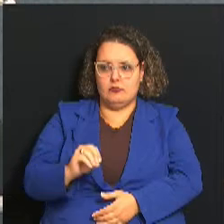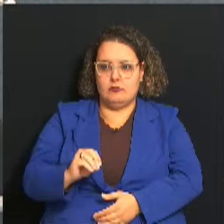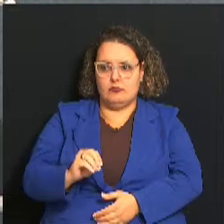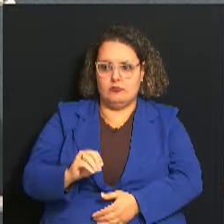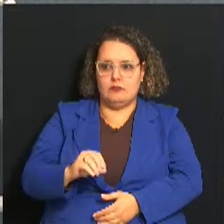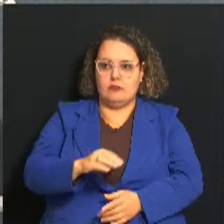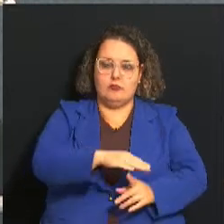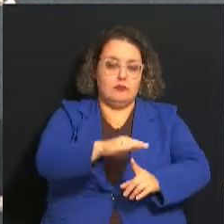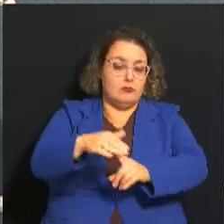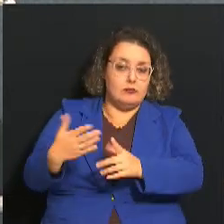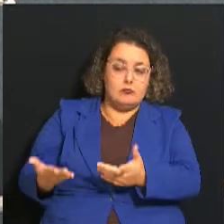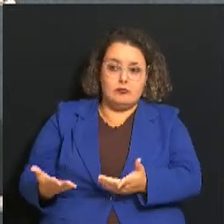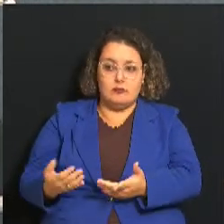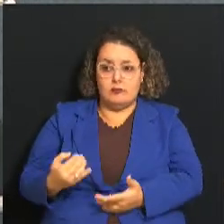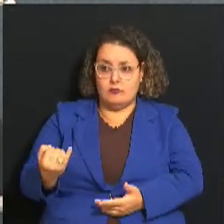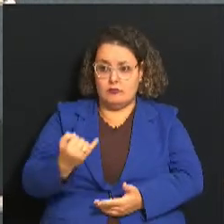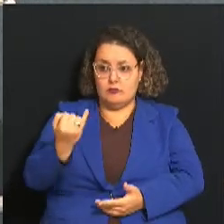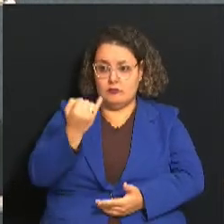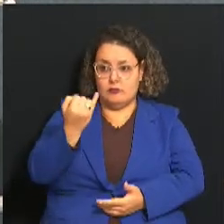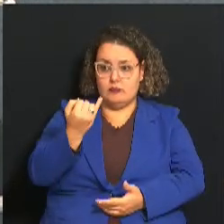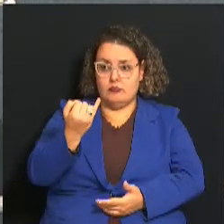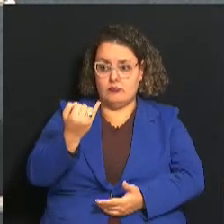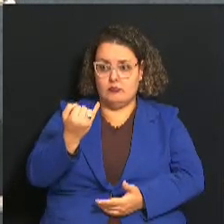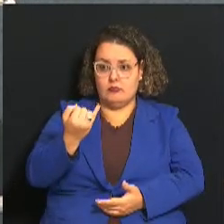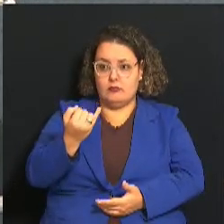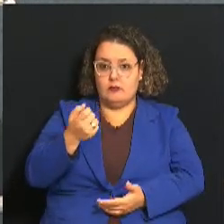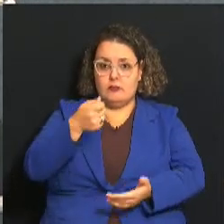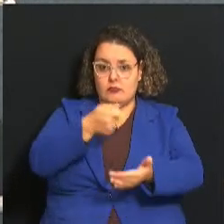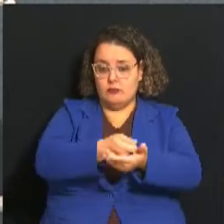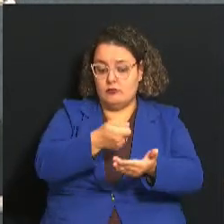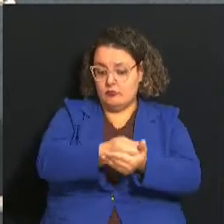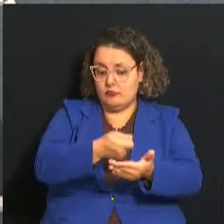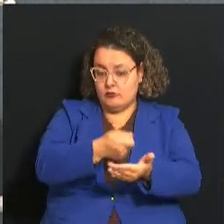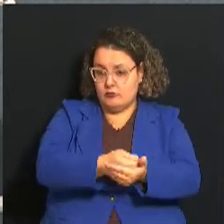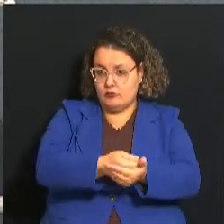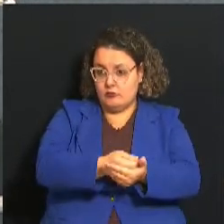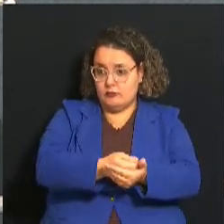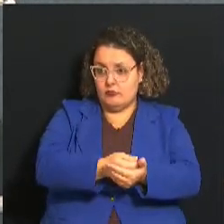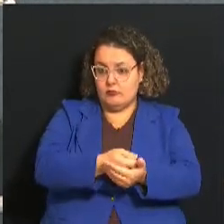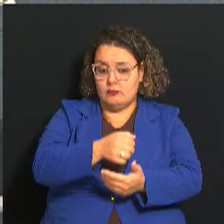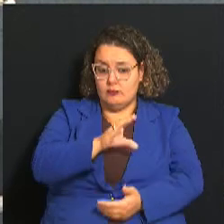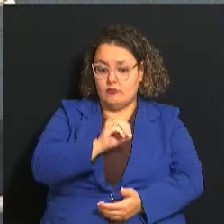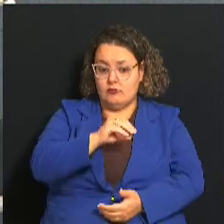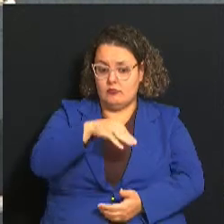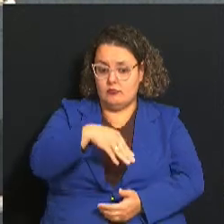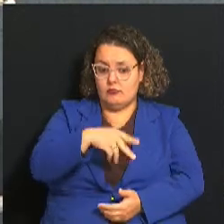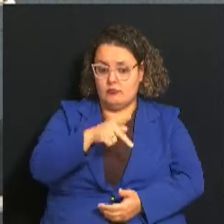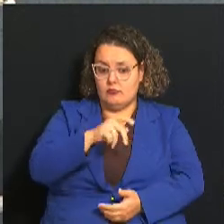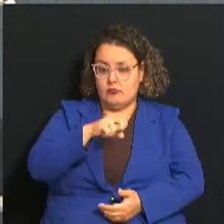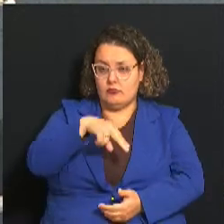importante, porque eles estavam tirando a obrigatoriedade de compensar